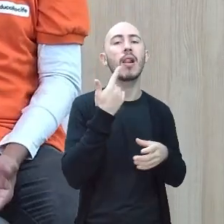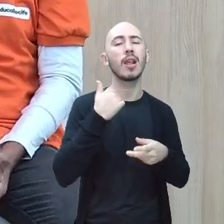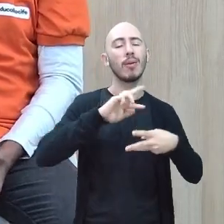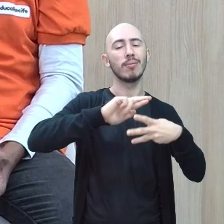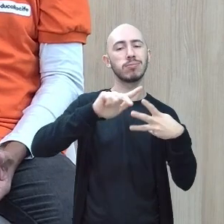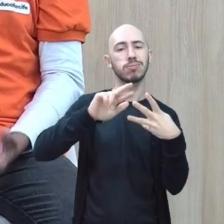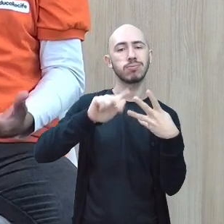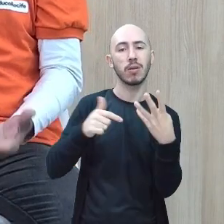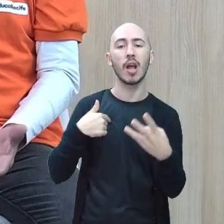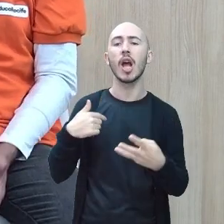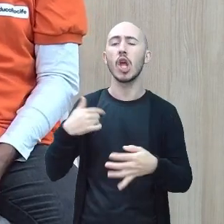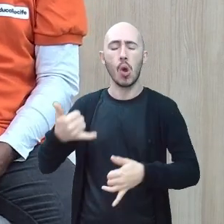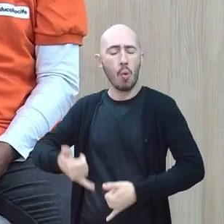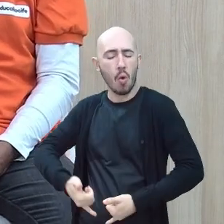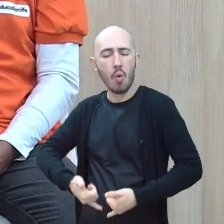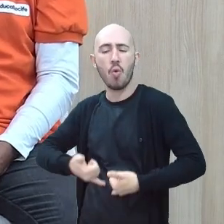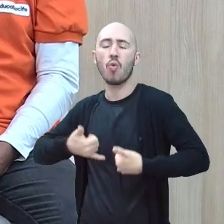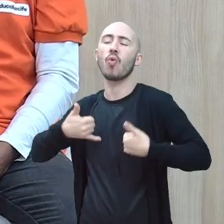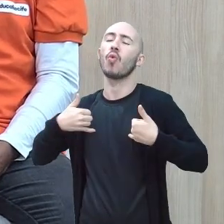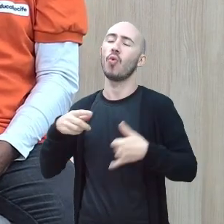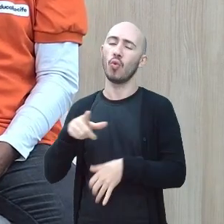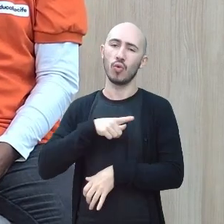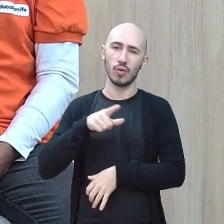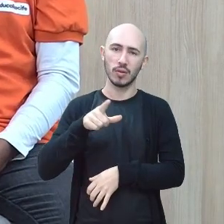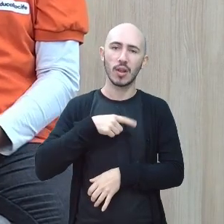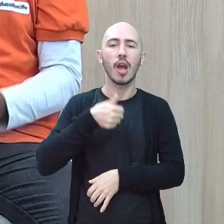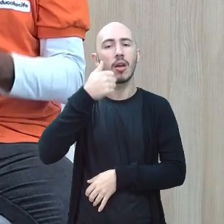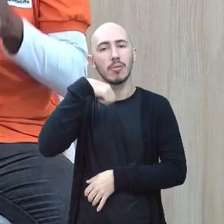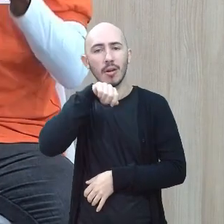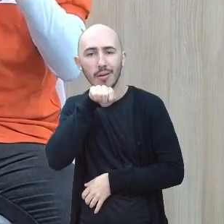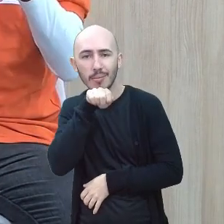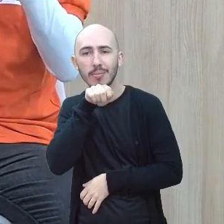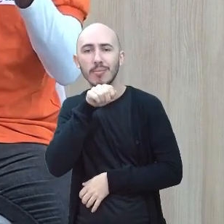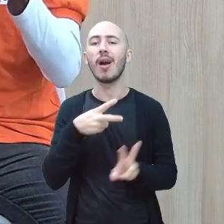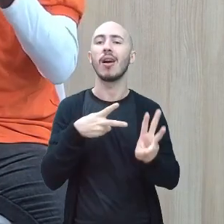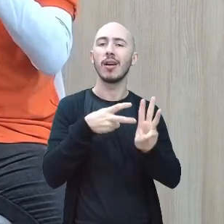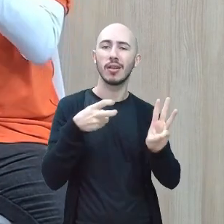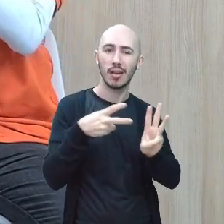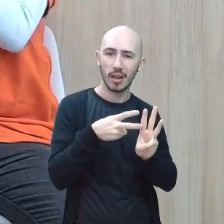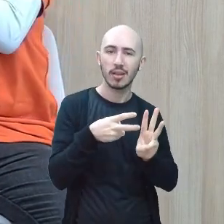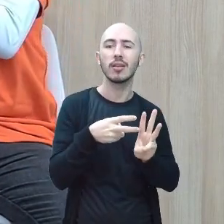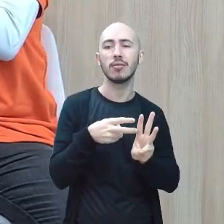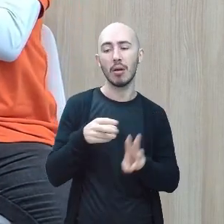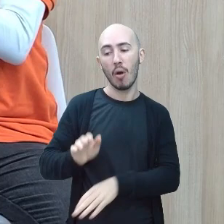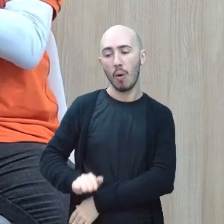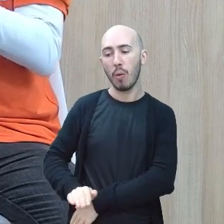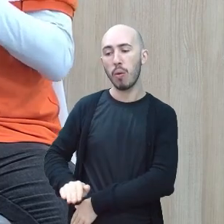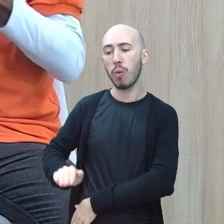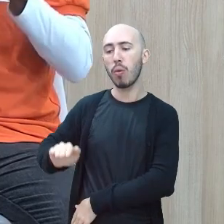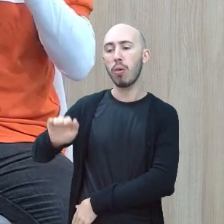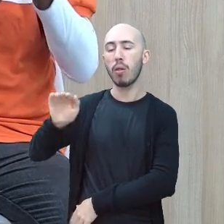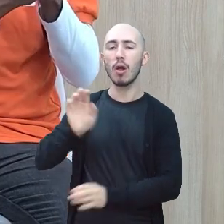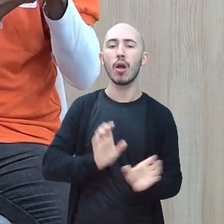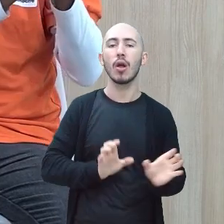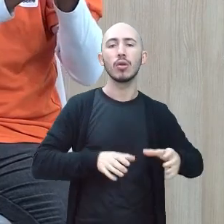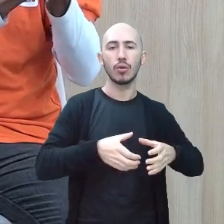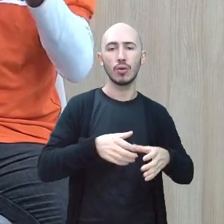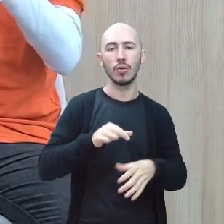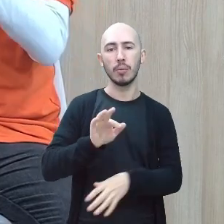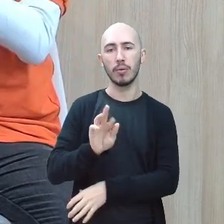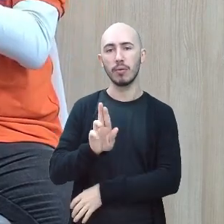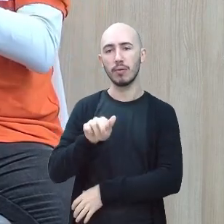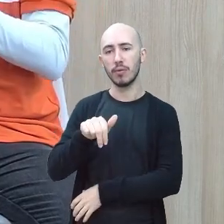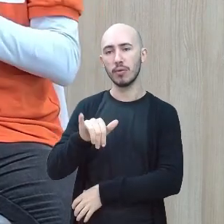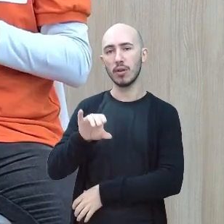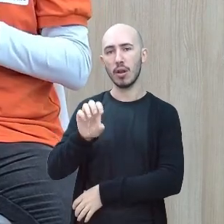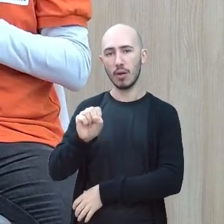ser filho de uma índia Pancararu, tá? Foi criada na tribo Funiô, porque quando foi inundada, minha avó saiu